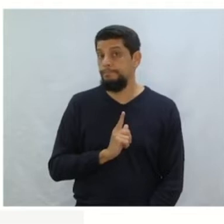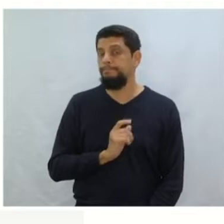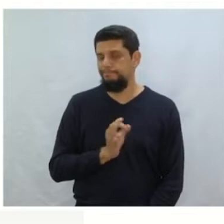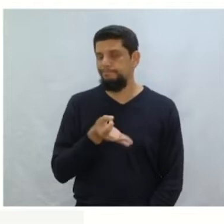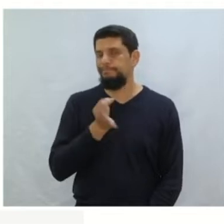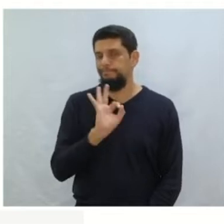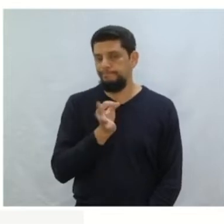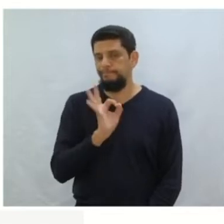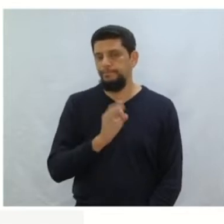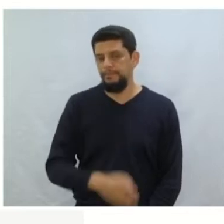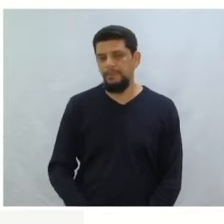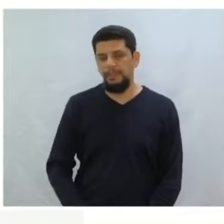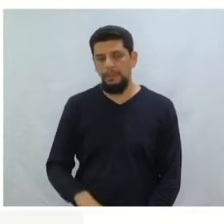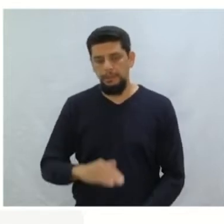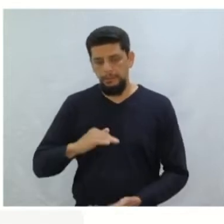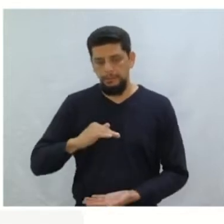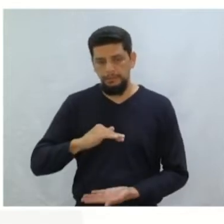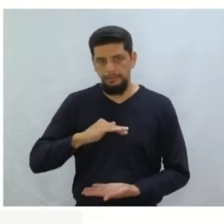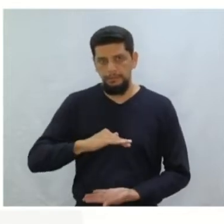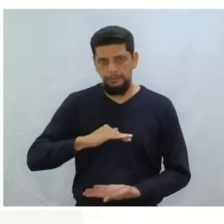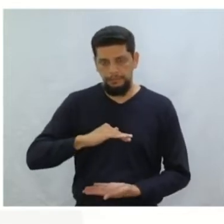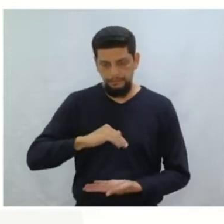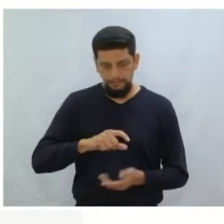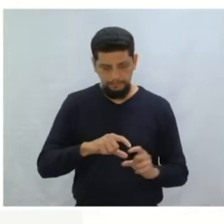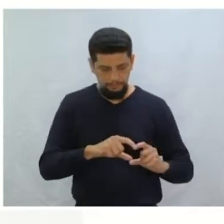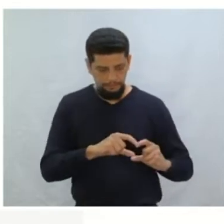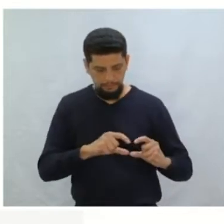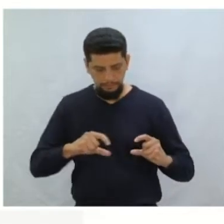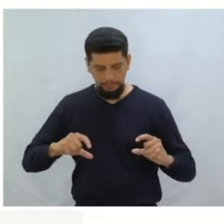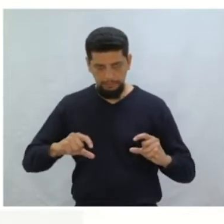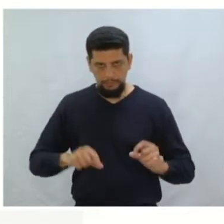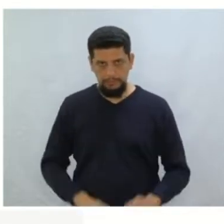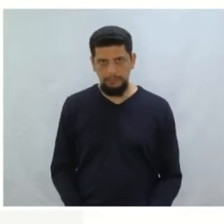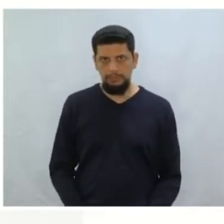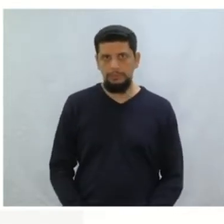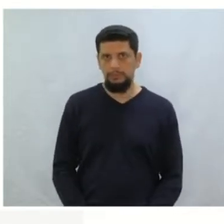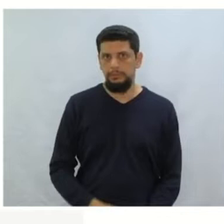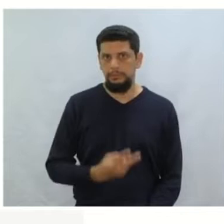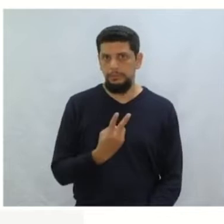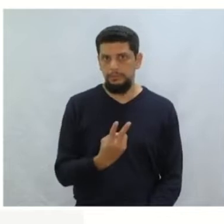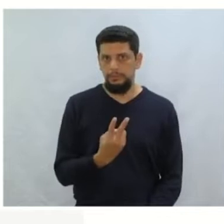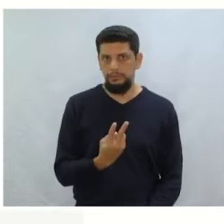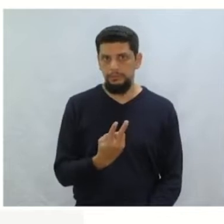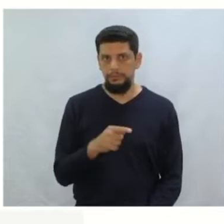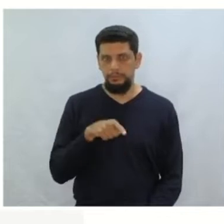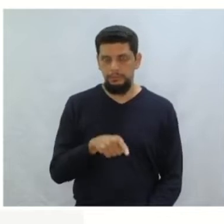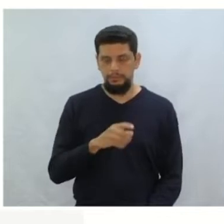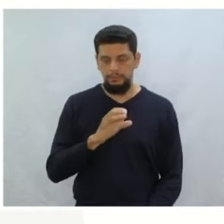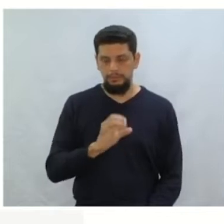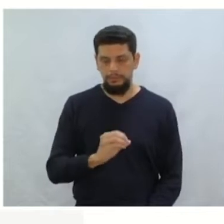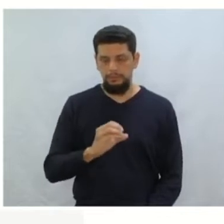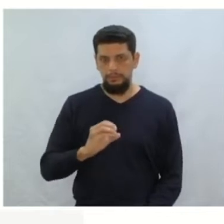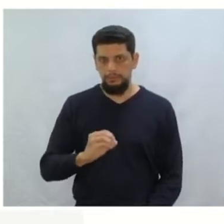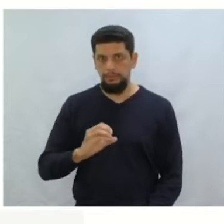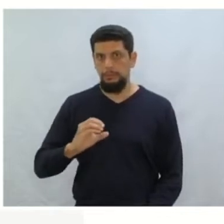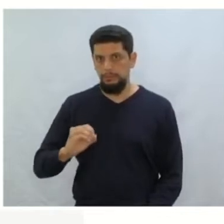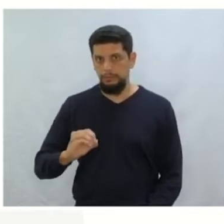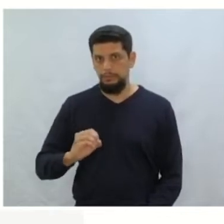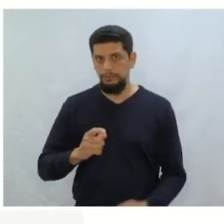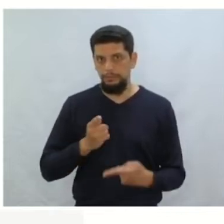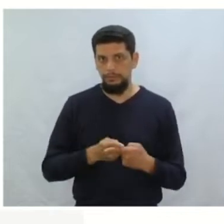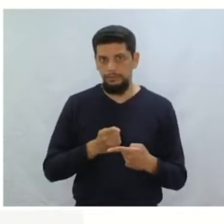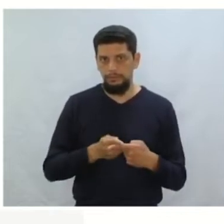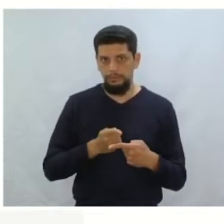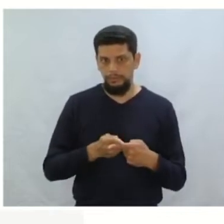aparecer? Isso mesmo. Aqui na balança, ela vai representar, ela é representada por 2.000, pelo